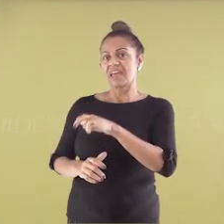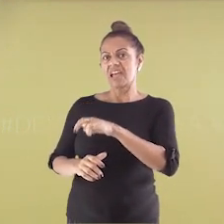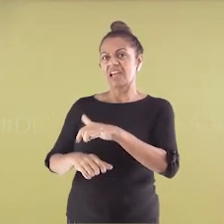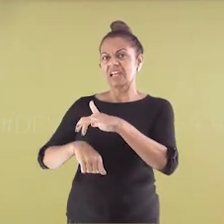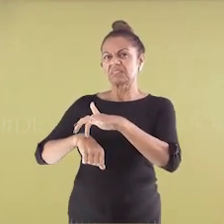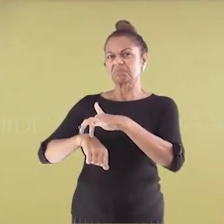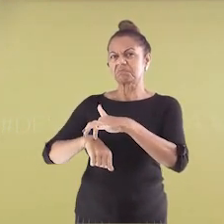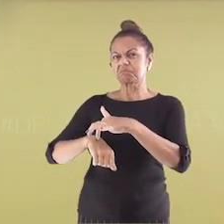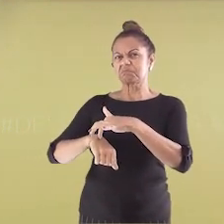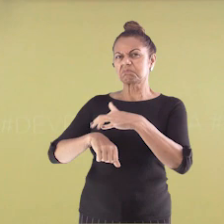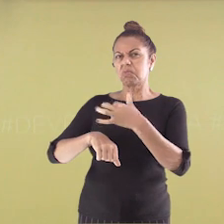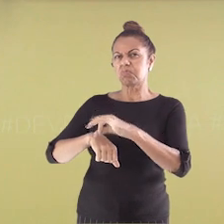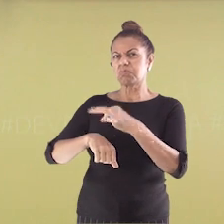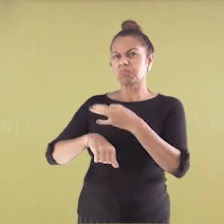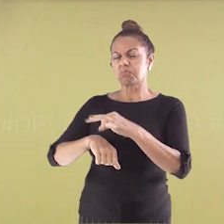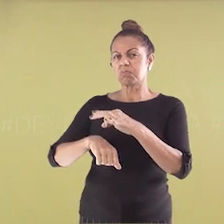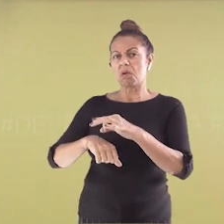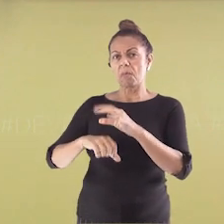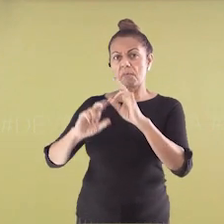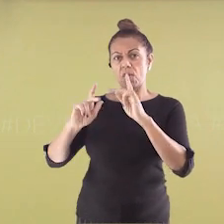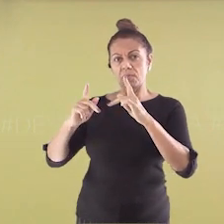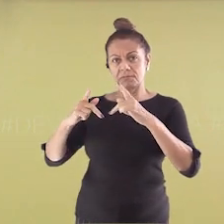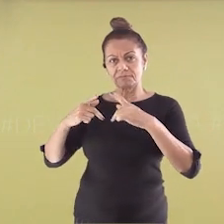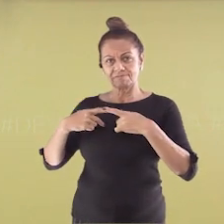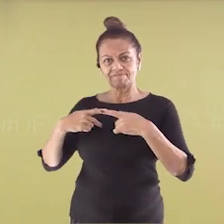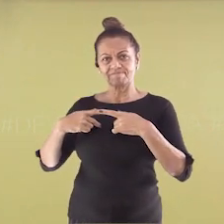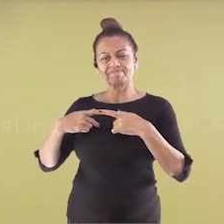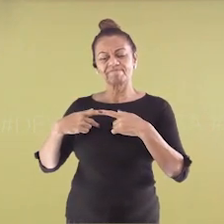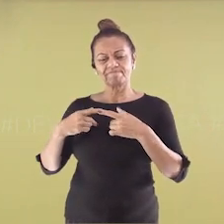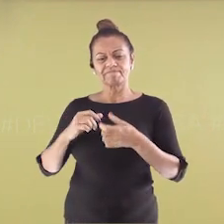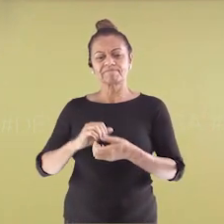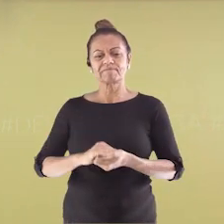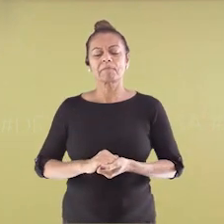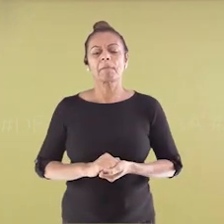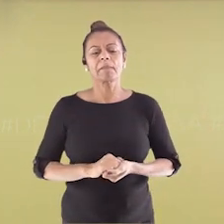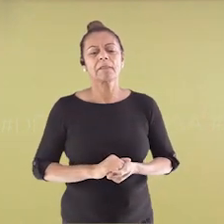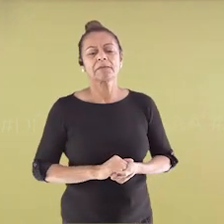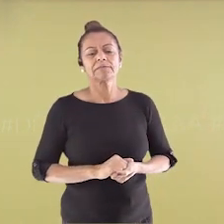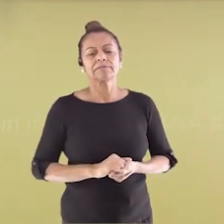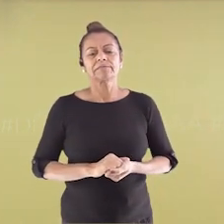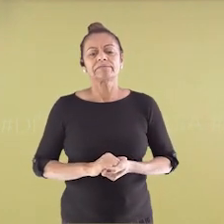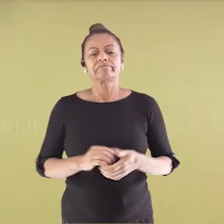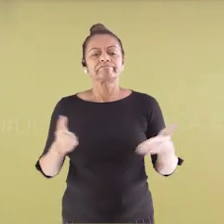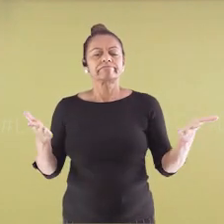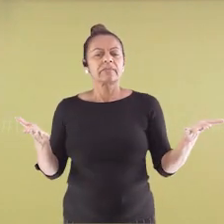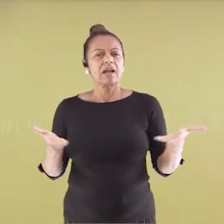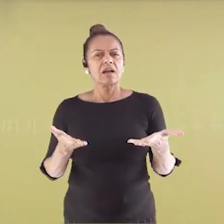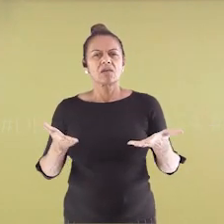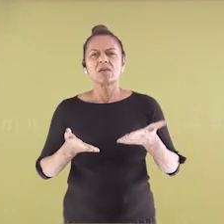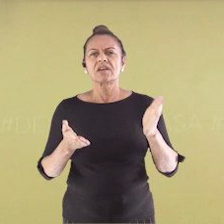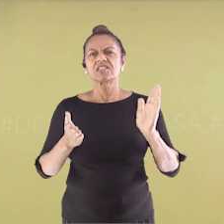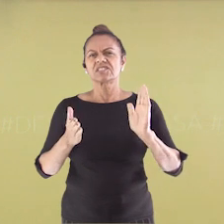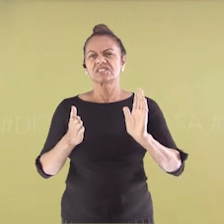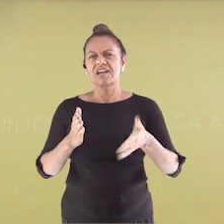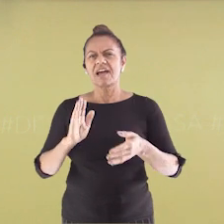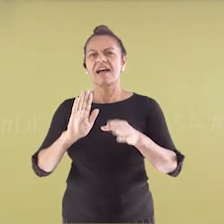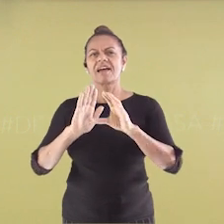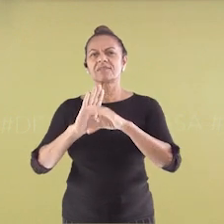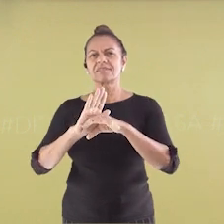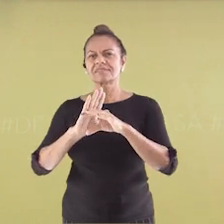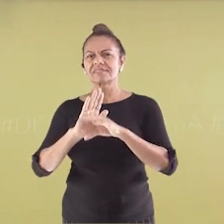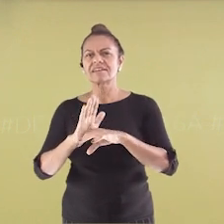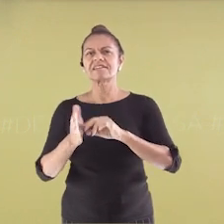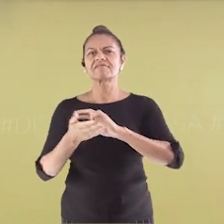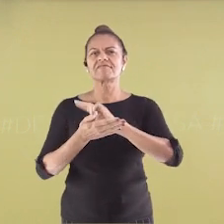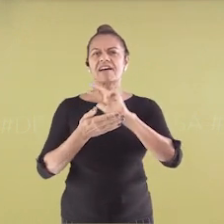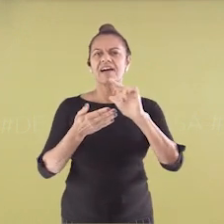se machucar. Olhem aqui, pronome oblíquo, ok? Mulher se fere, ok? Agora que